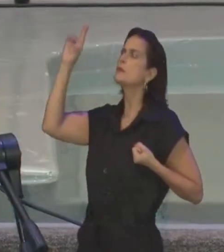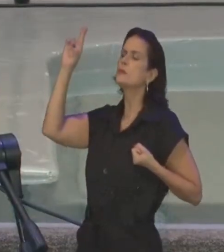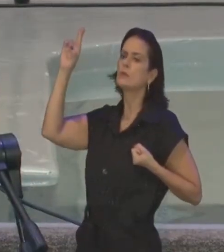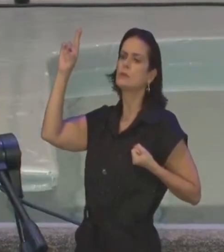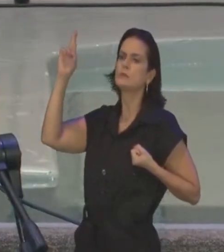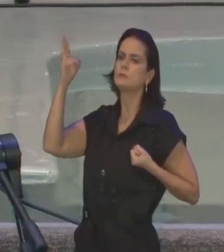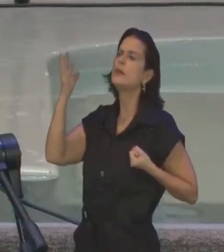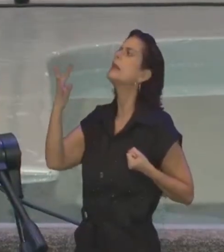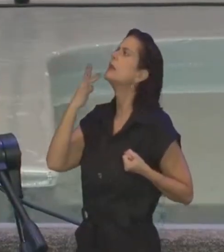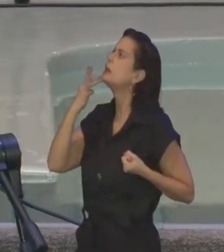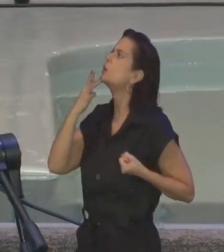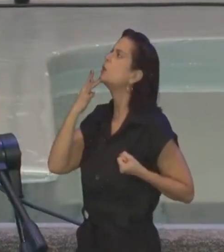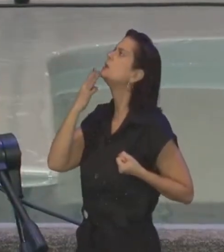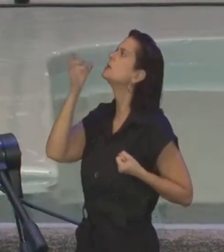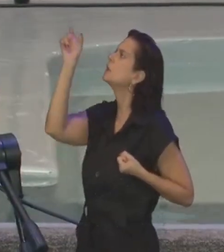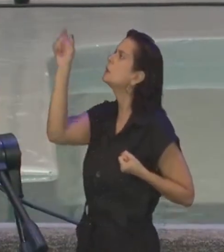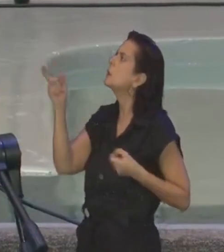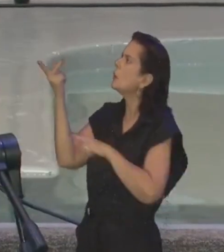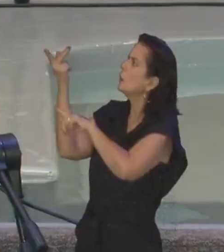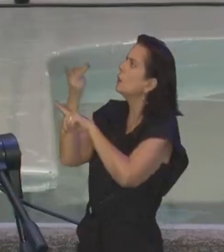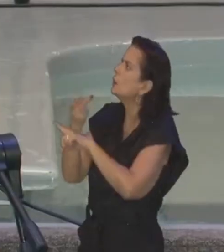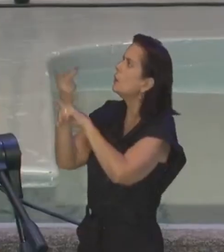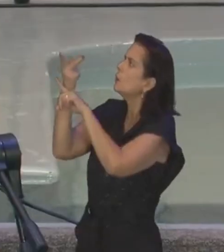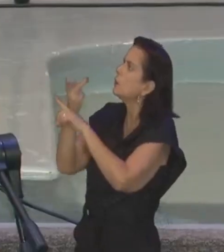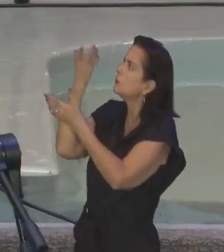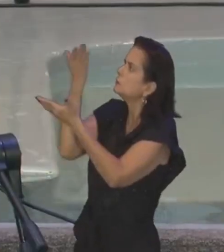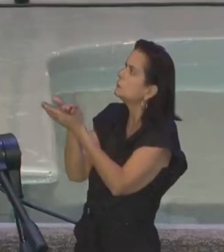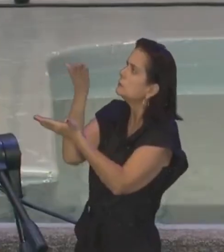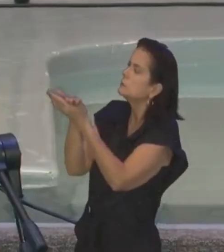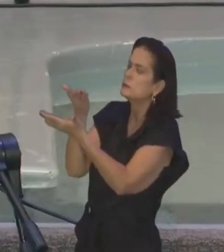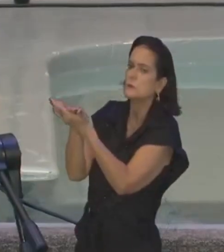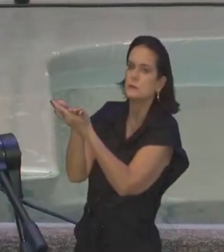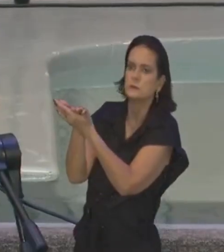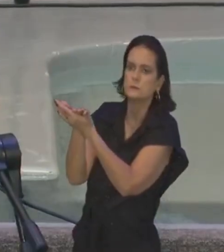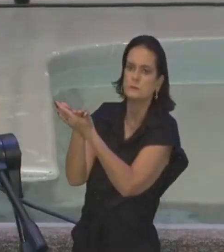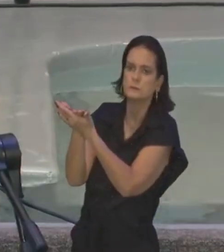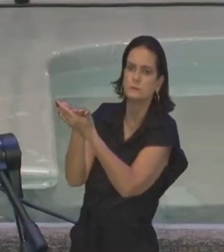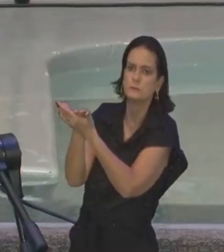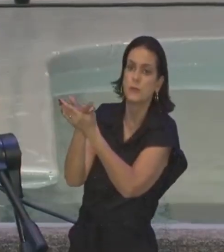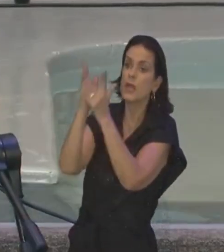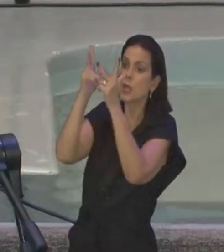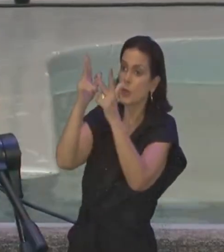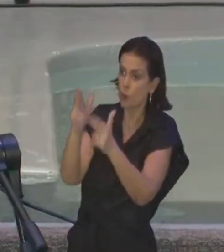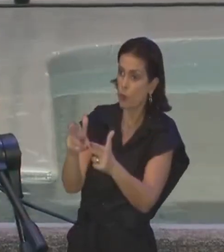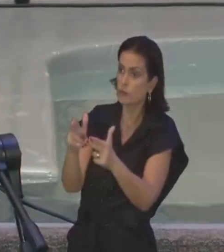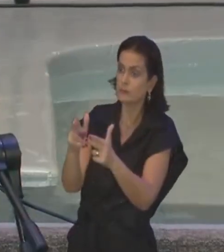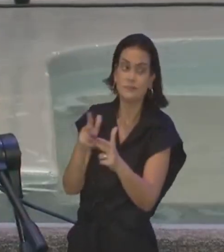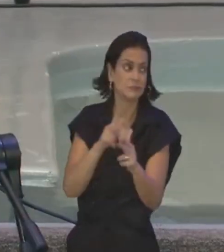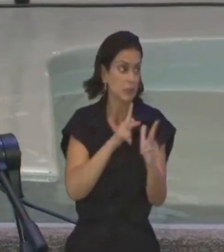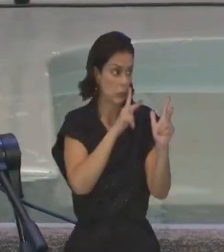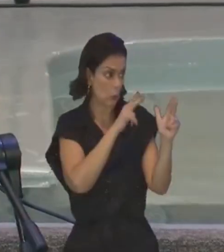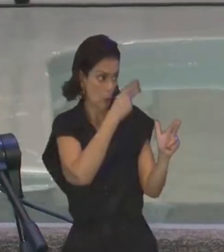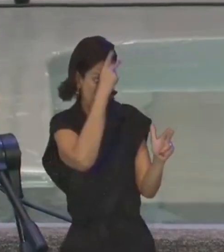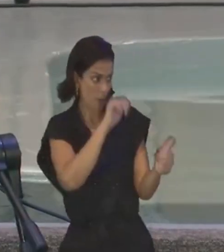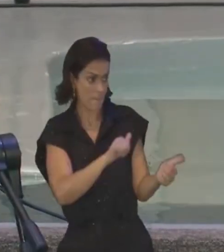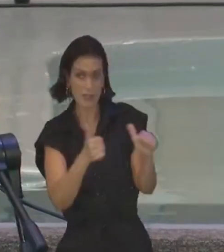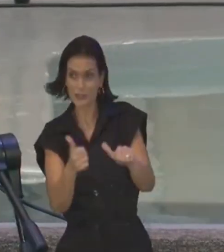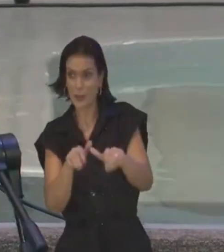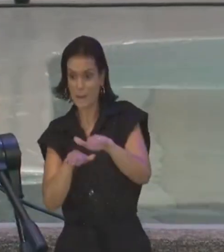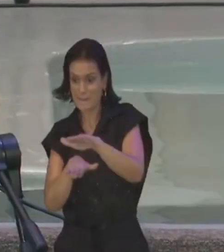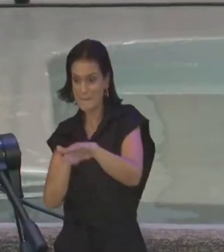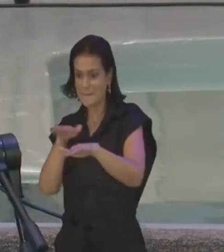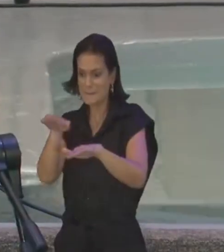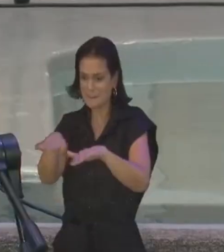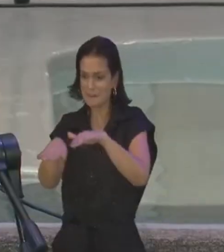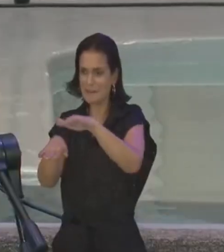querer conhecê-lo, e querer buscá-lo, e como estes, dar os passos. Esta igreja está aqui